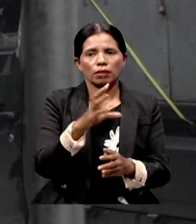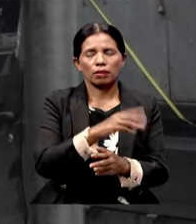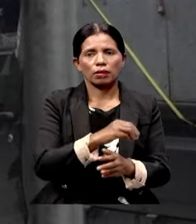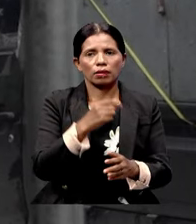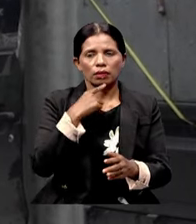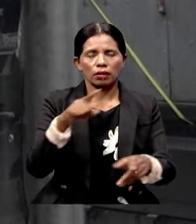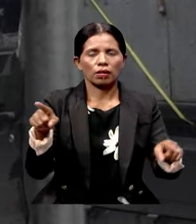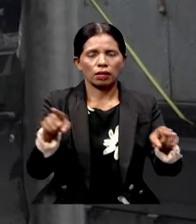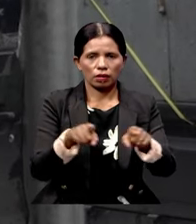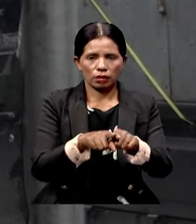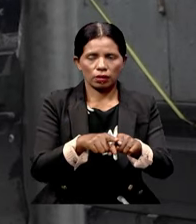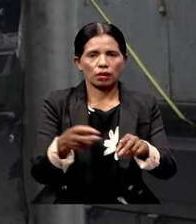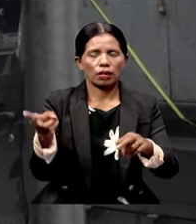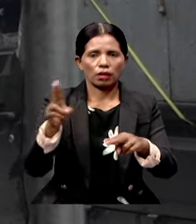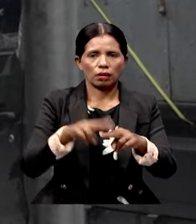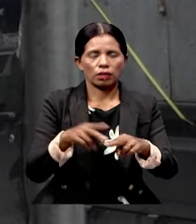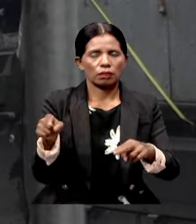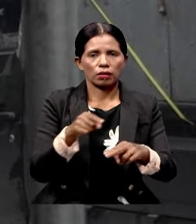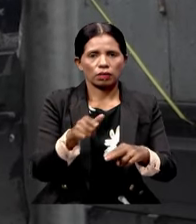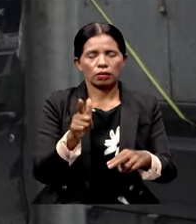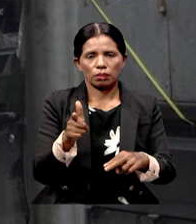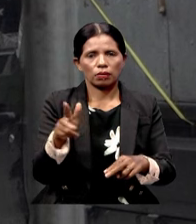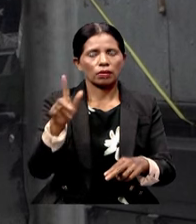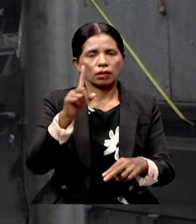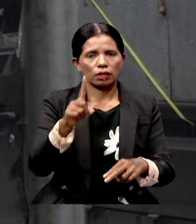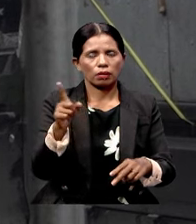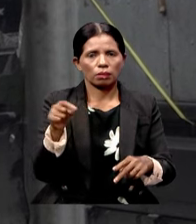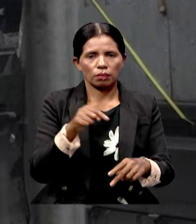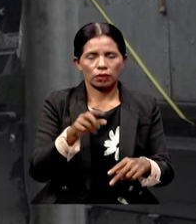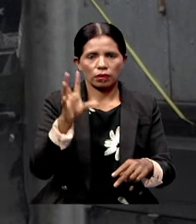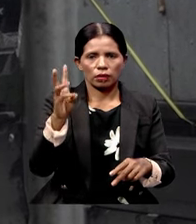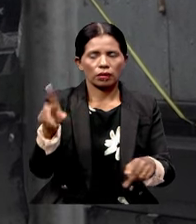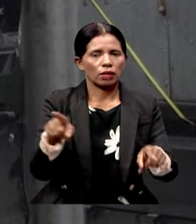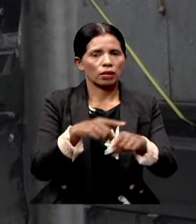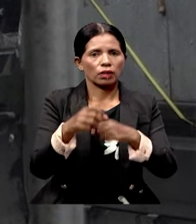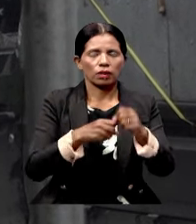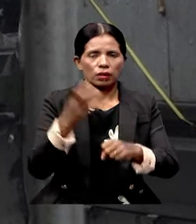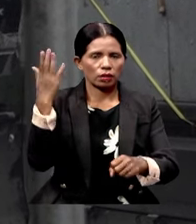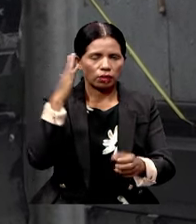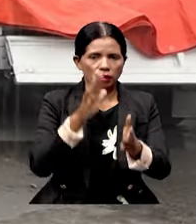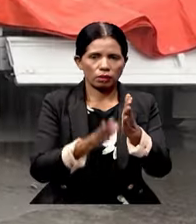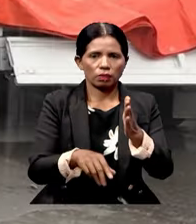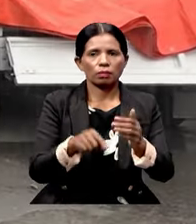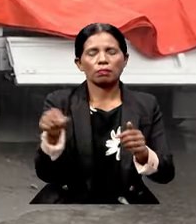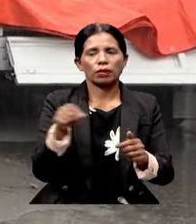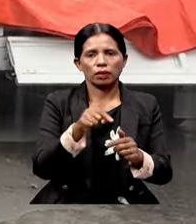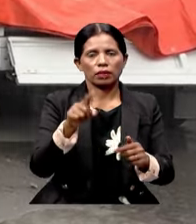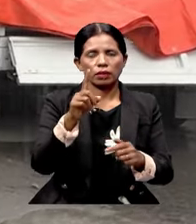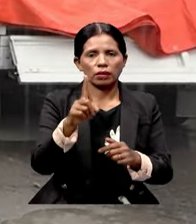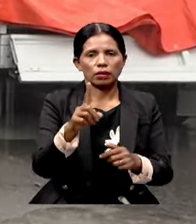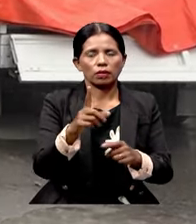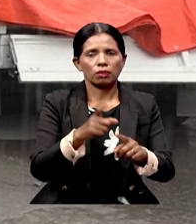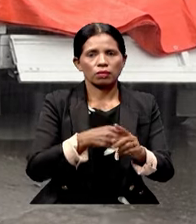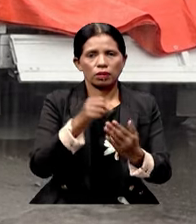baniben, chocolate aumenta porcento ronuresin ida ponto hitu, comparo ho tinang kotuk no tun porcento ida ponto hitu, comparo ho